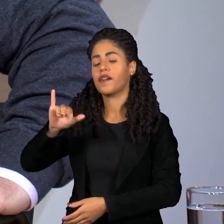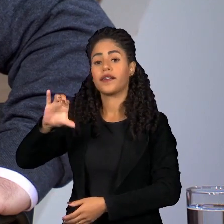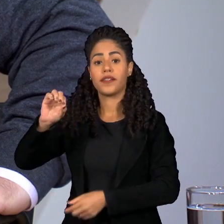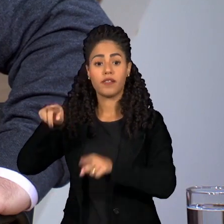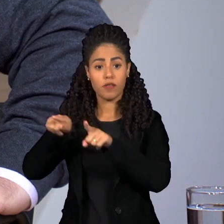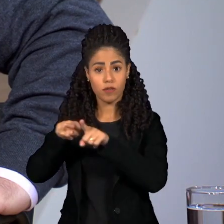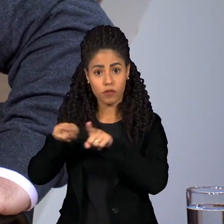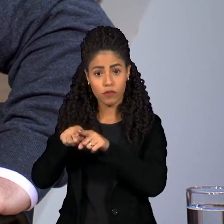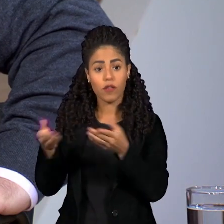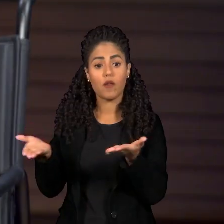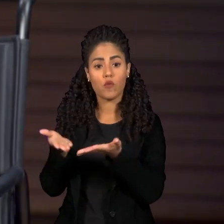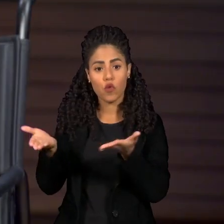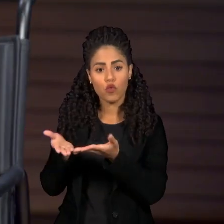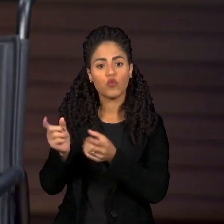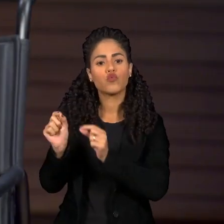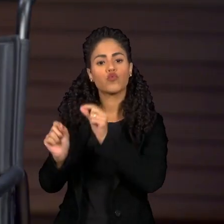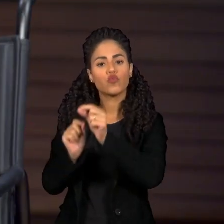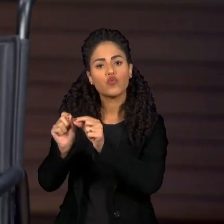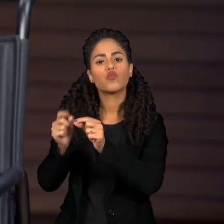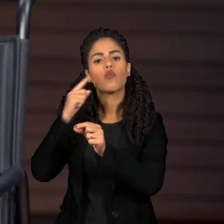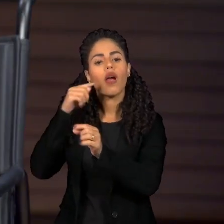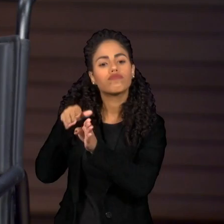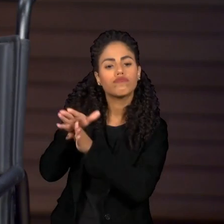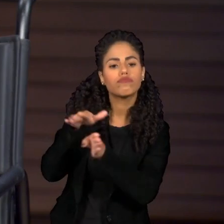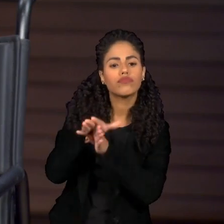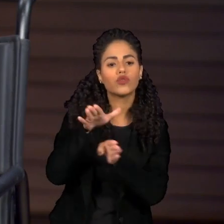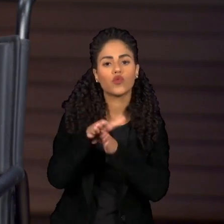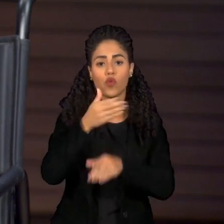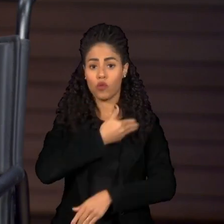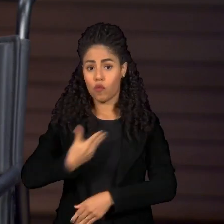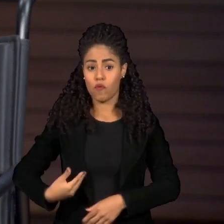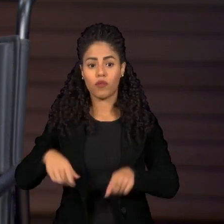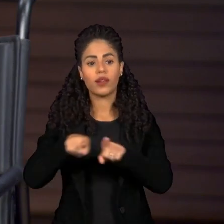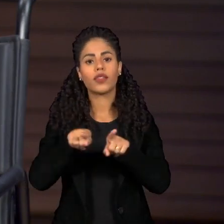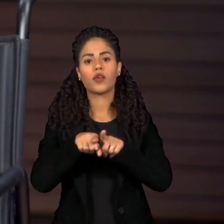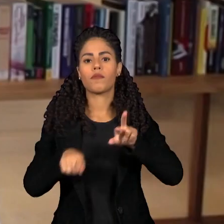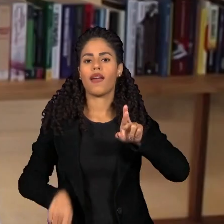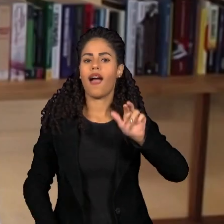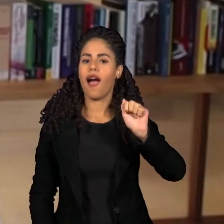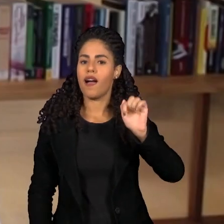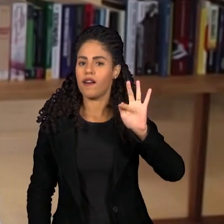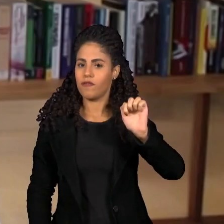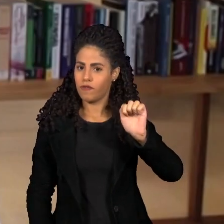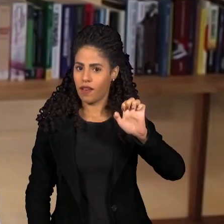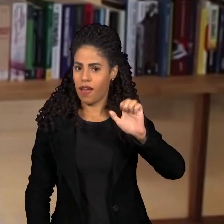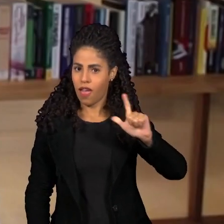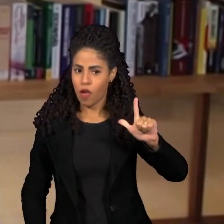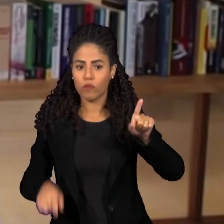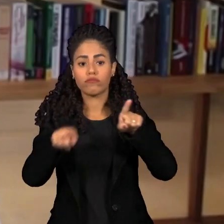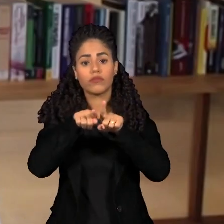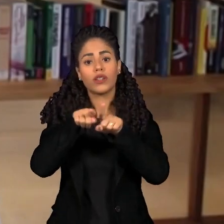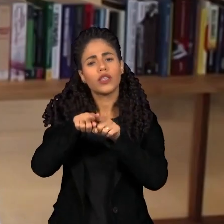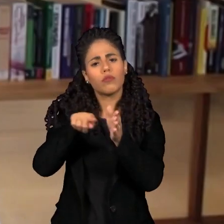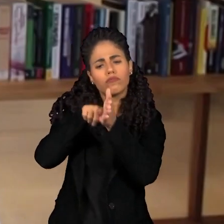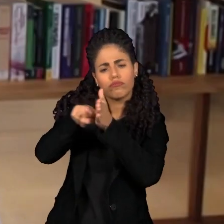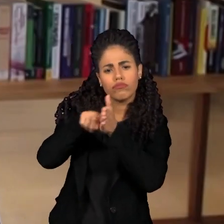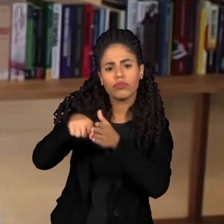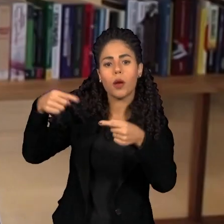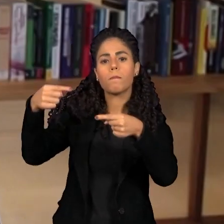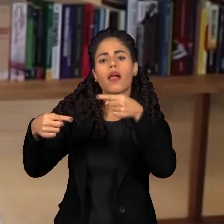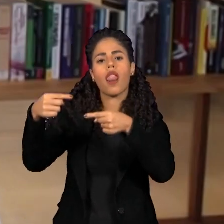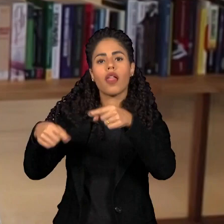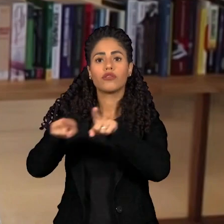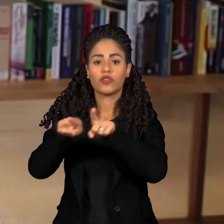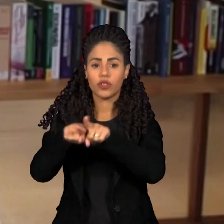e governamentais, o cientista político da Tendências Consultoria, Rafael Cortes, e o Wallace Corbo, professor da FGV Direito